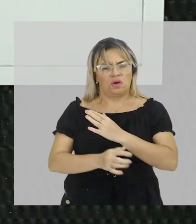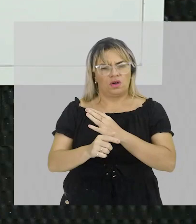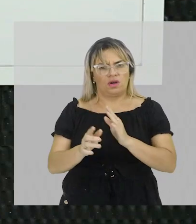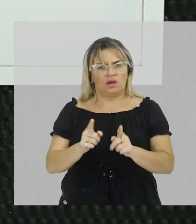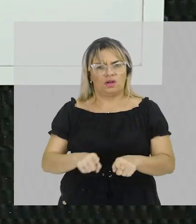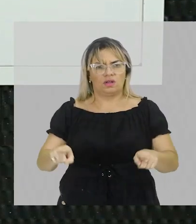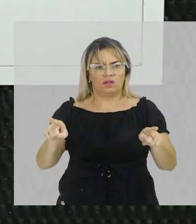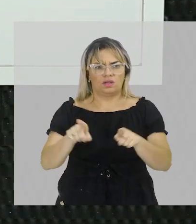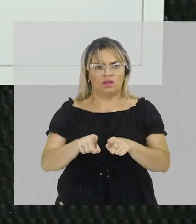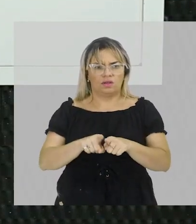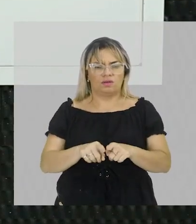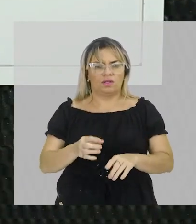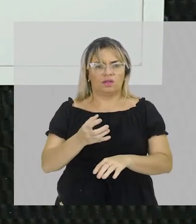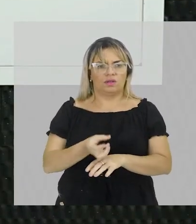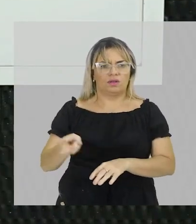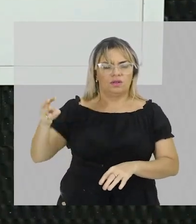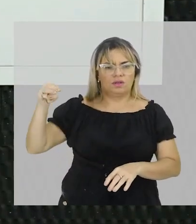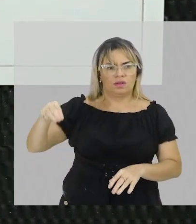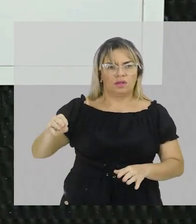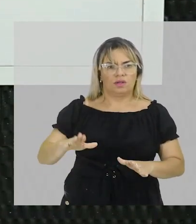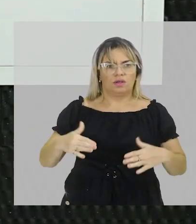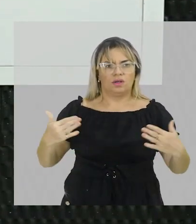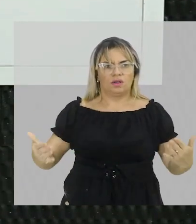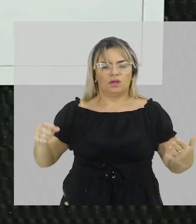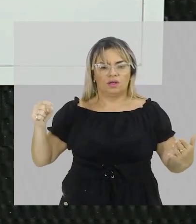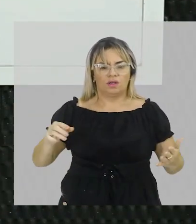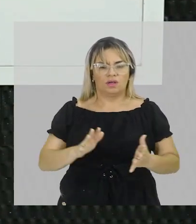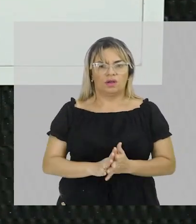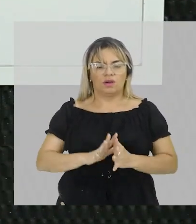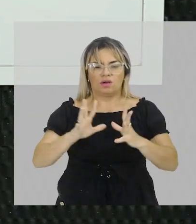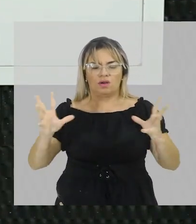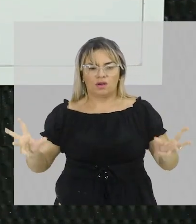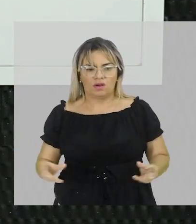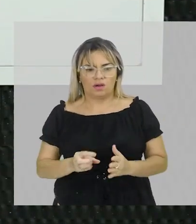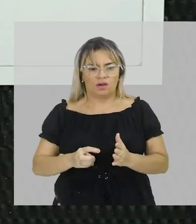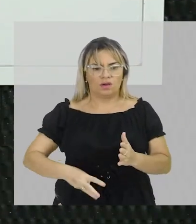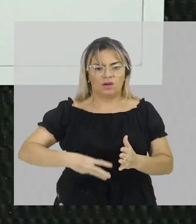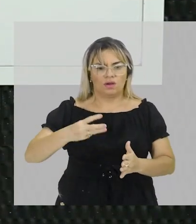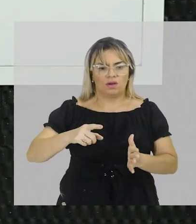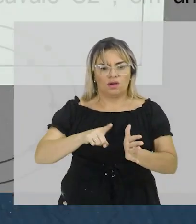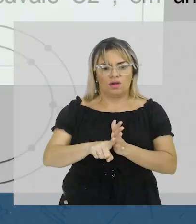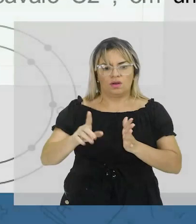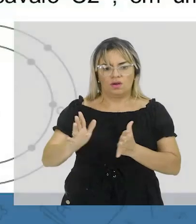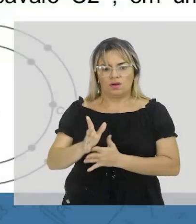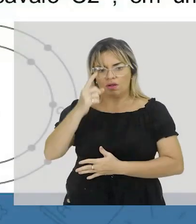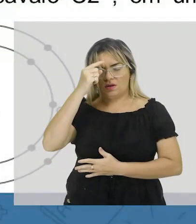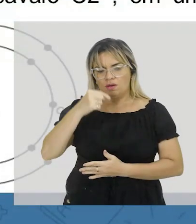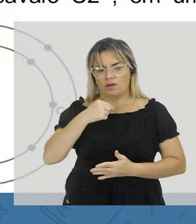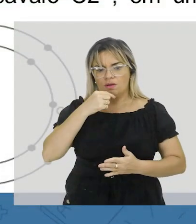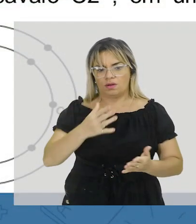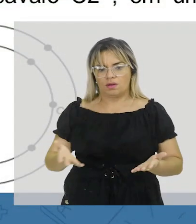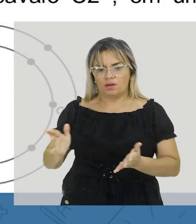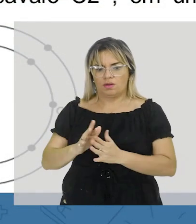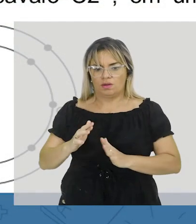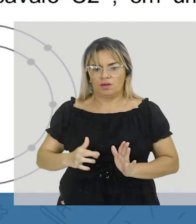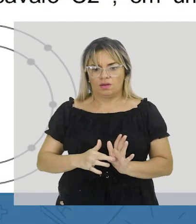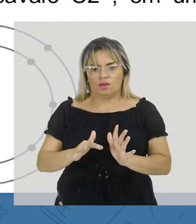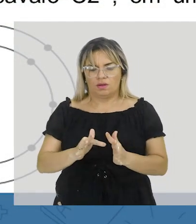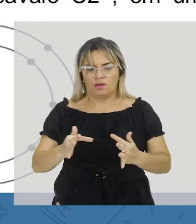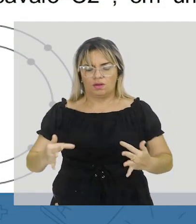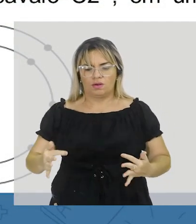Formulazinha do comprimido. No pique aqui, para terminar a terceira questão, as figuras é uma